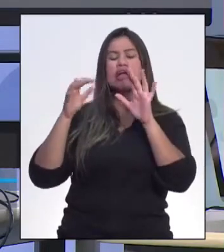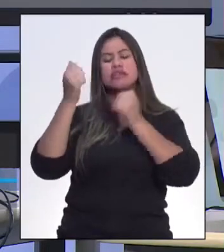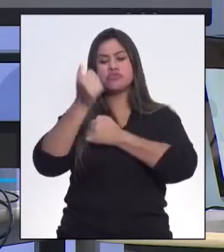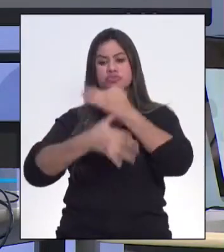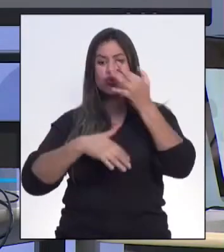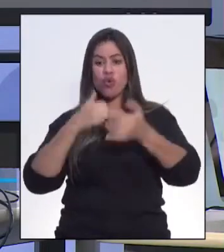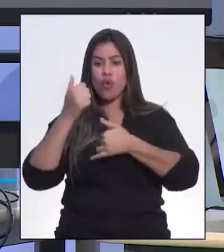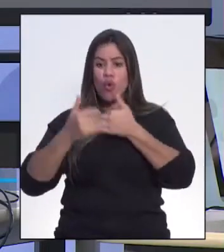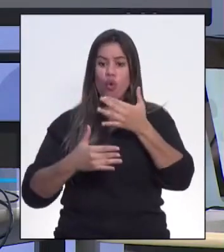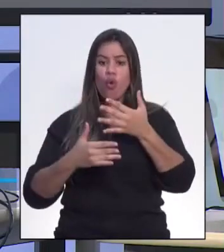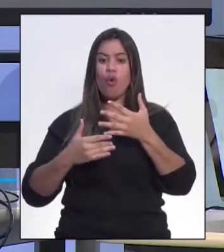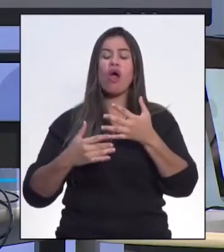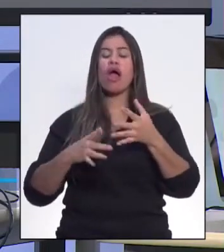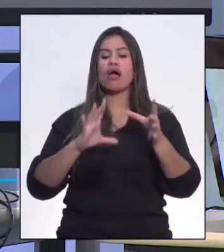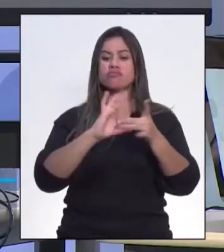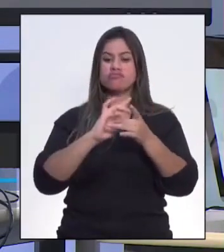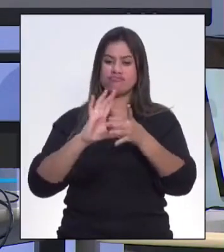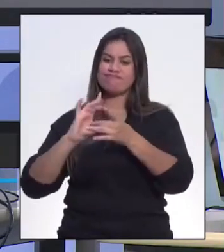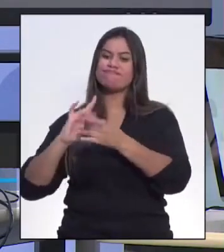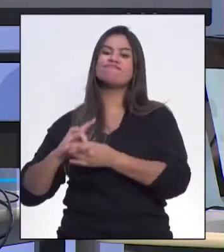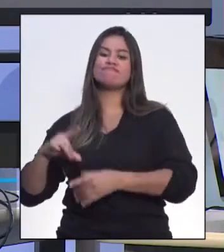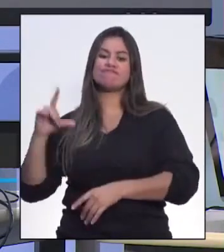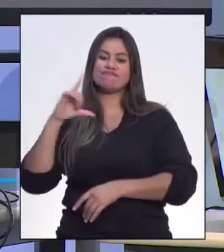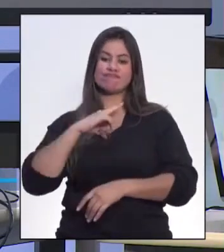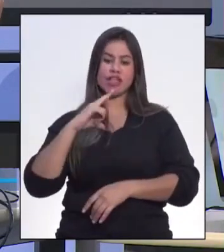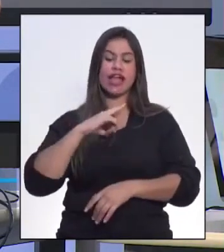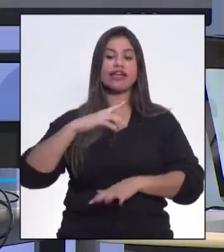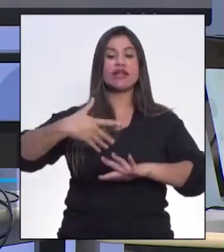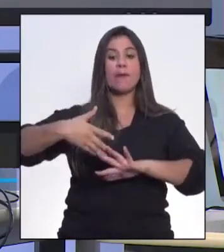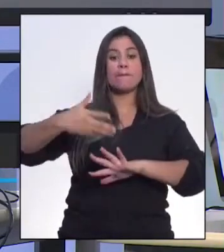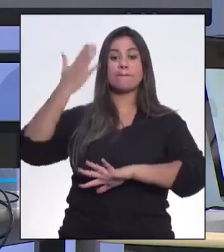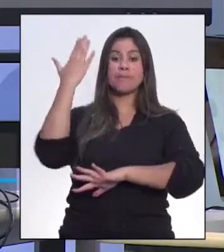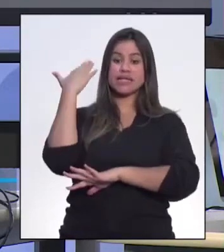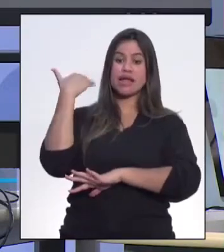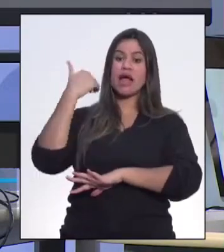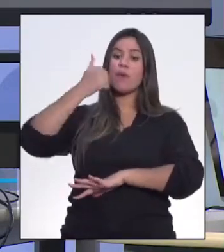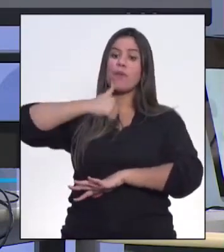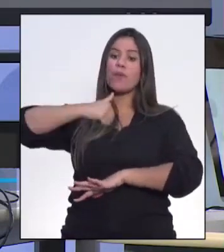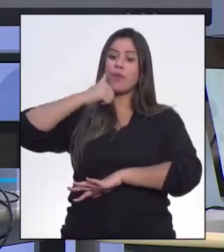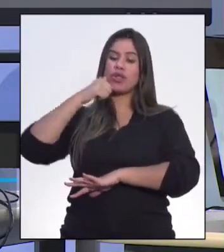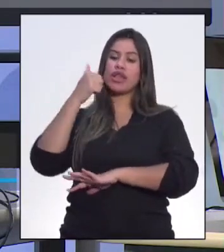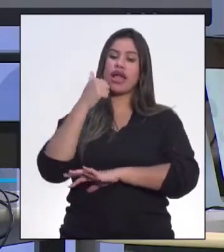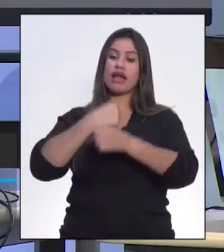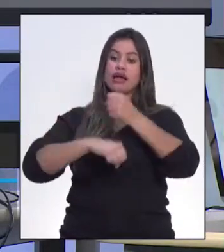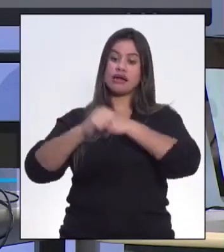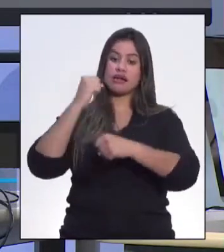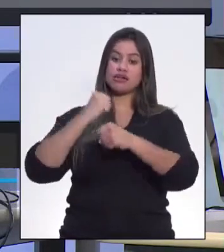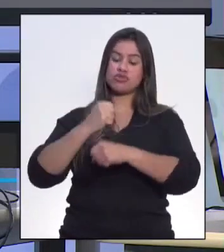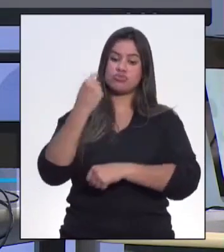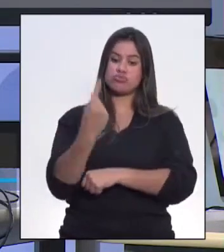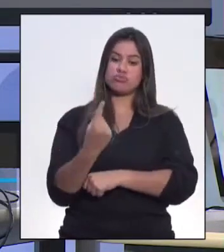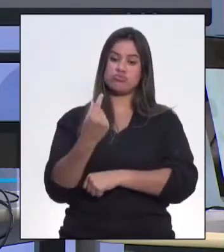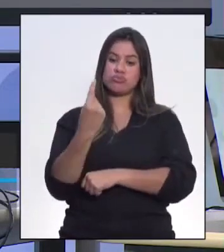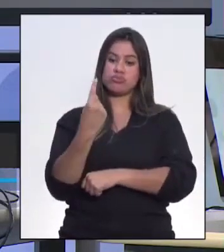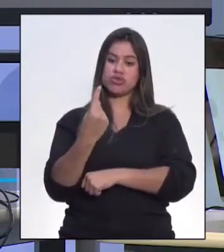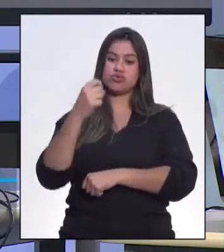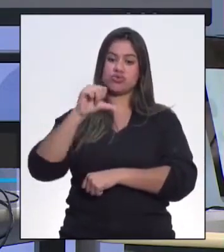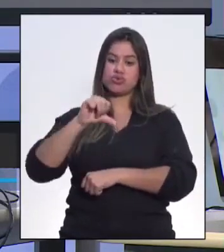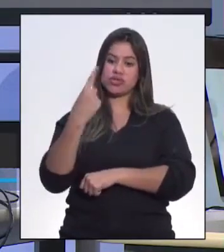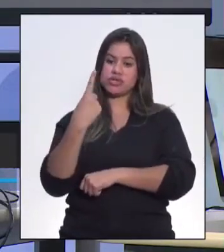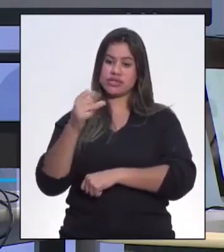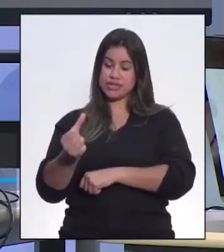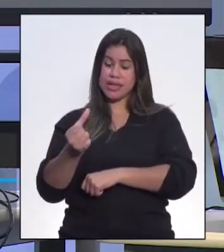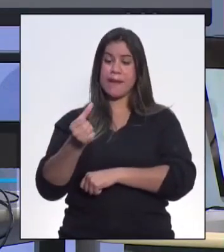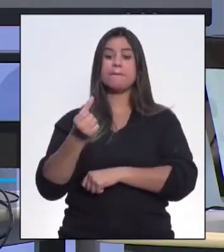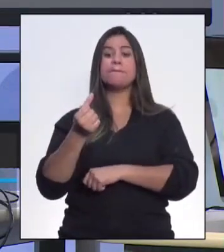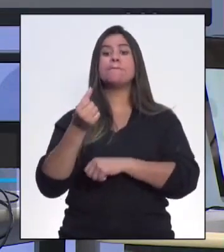situações elas estão interligadas. Então, o fato das mulheres precisarem, em 1916, da permissão dos pais e